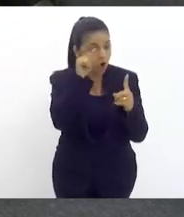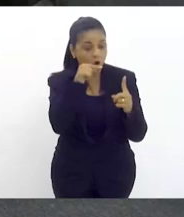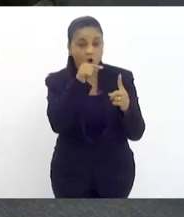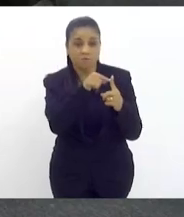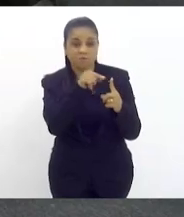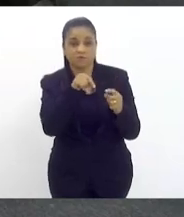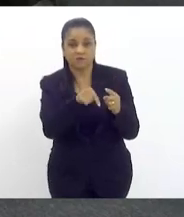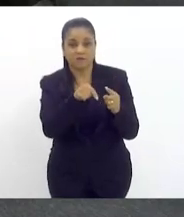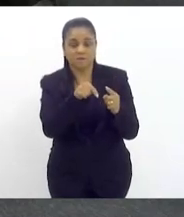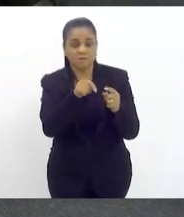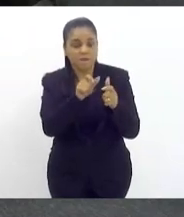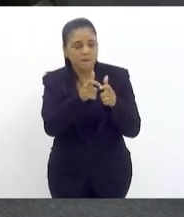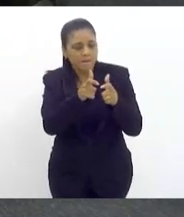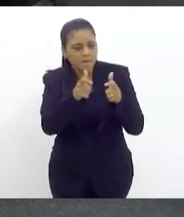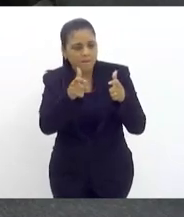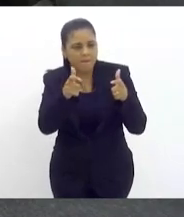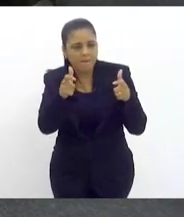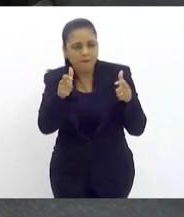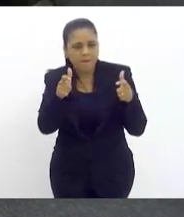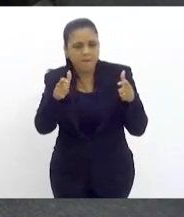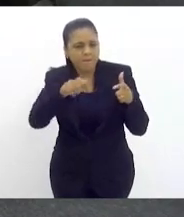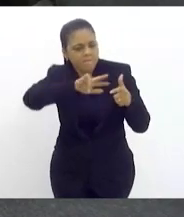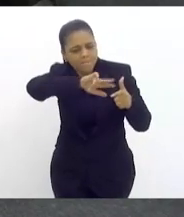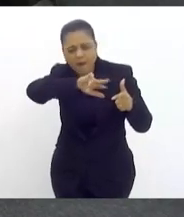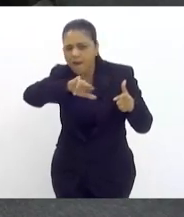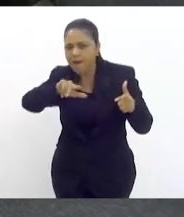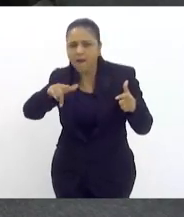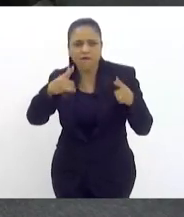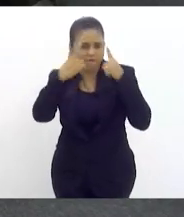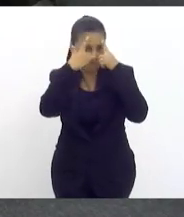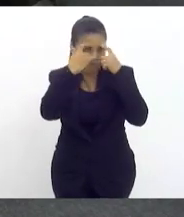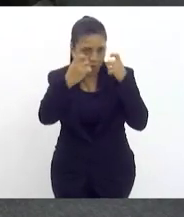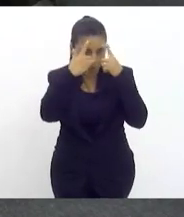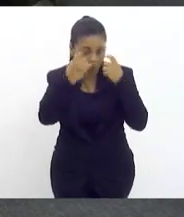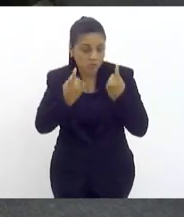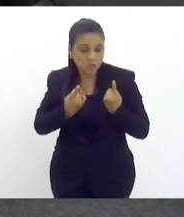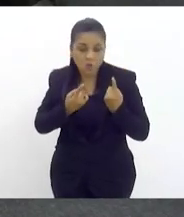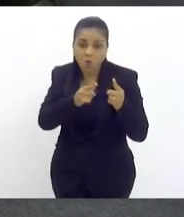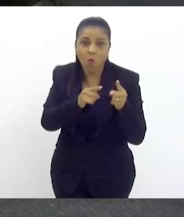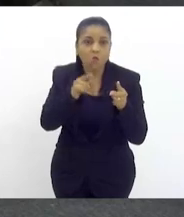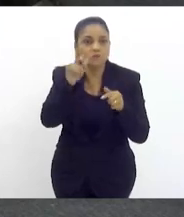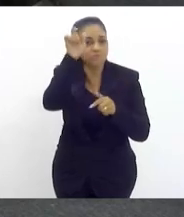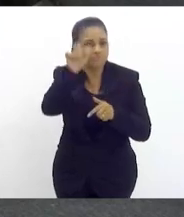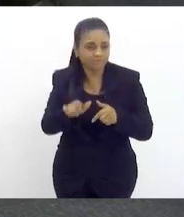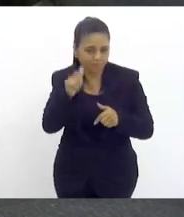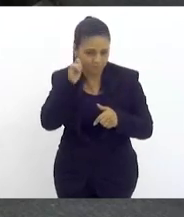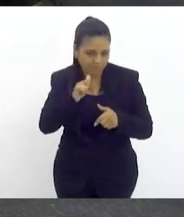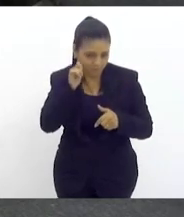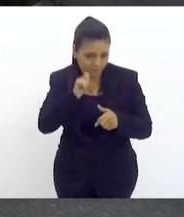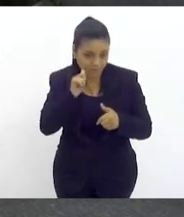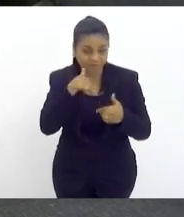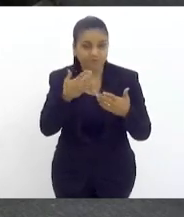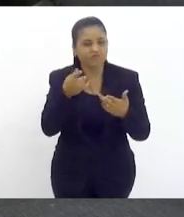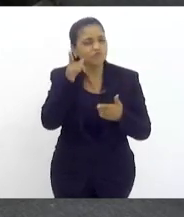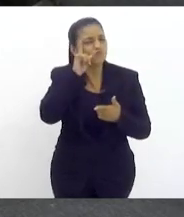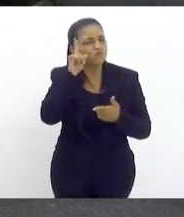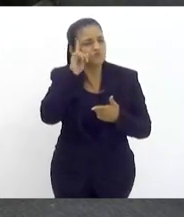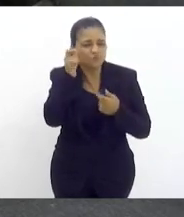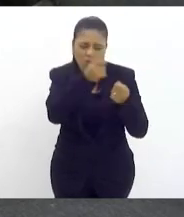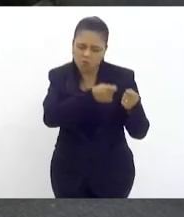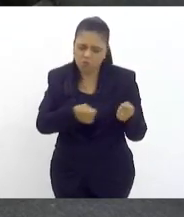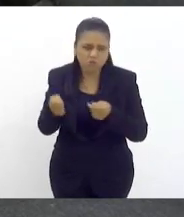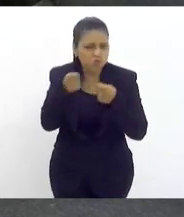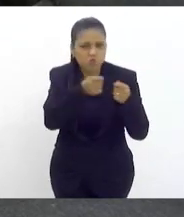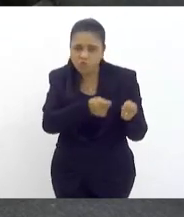das múltiplas violências que são praticadas contra nós, mulheres, no nosso dia a dia. A